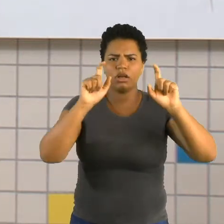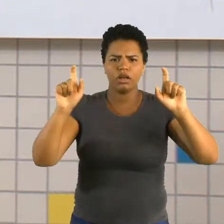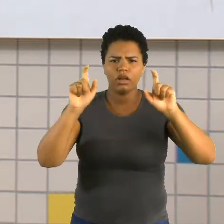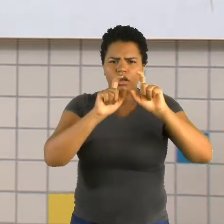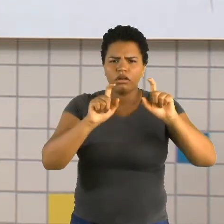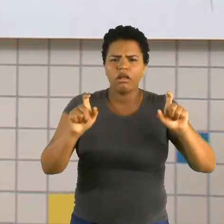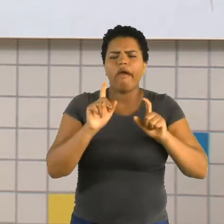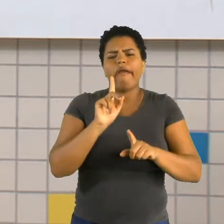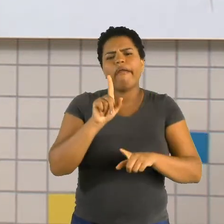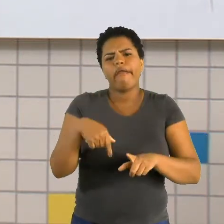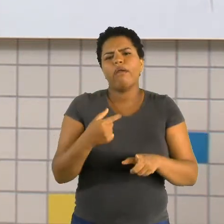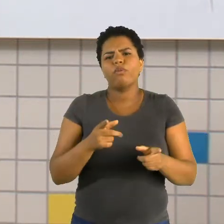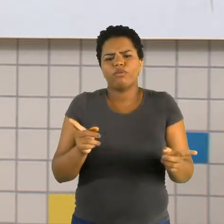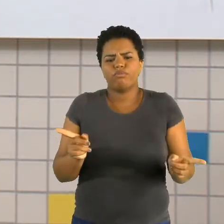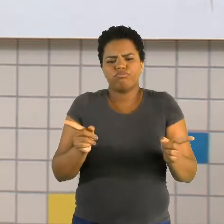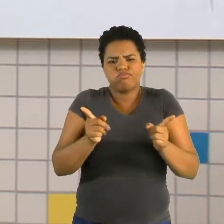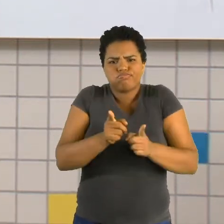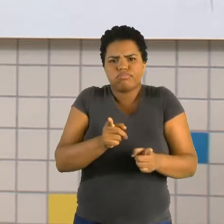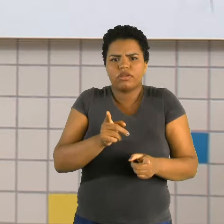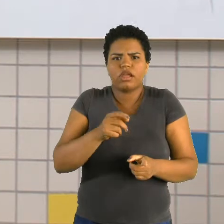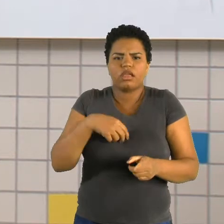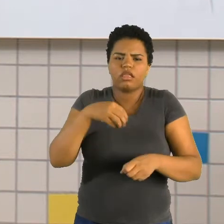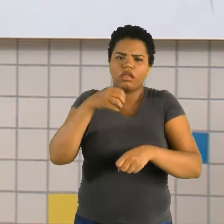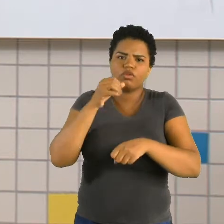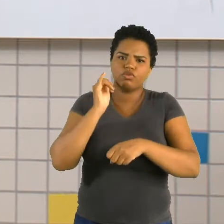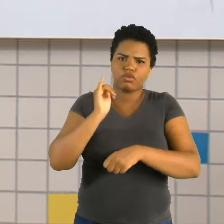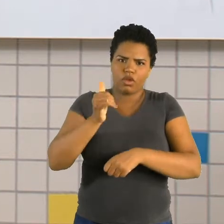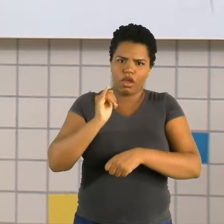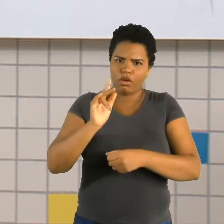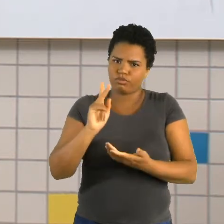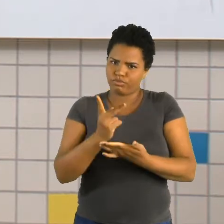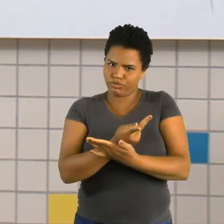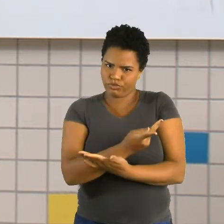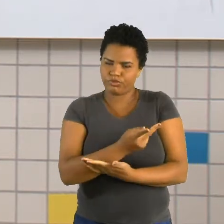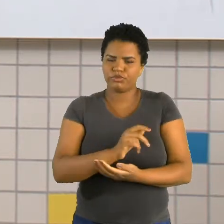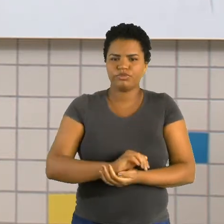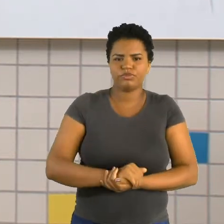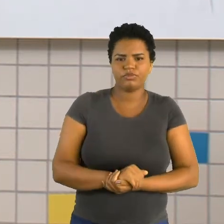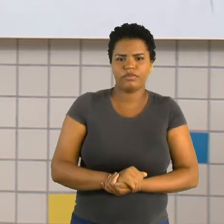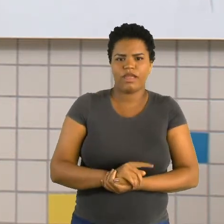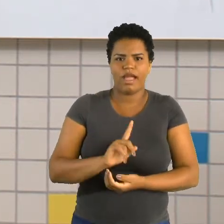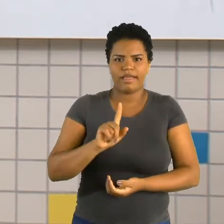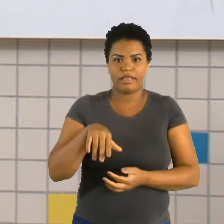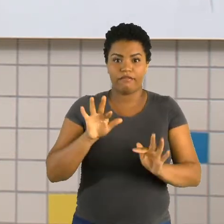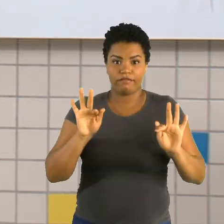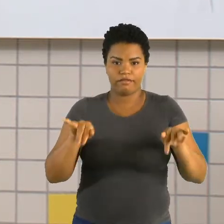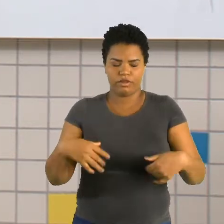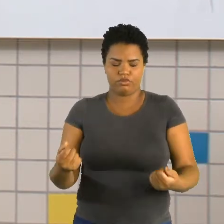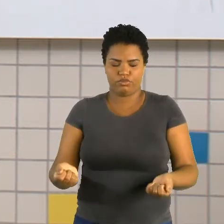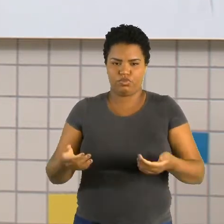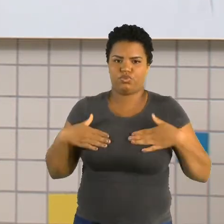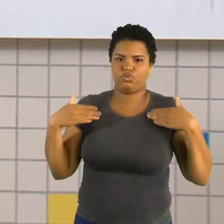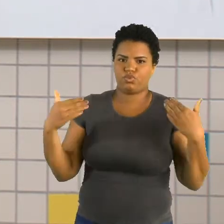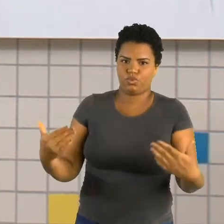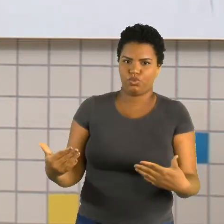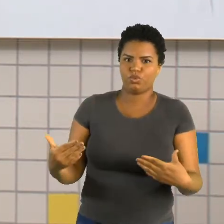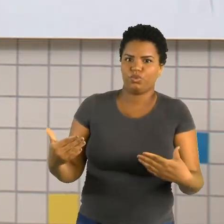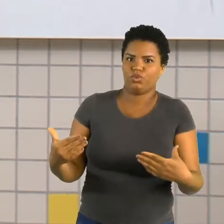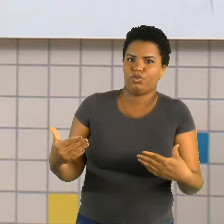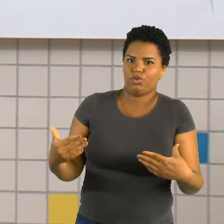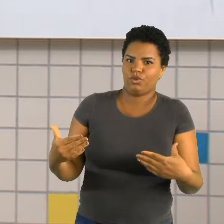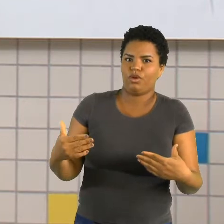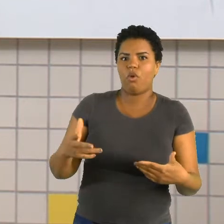de quadros que narram um fato. Tem um final inesperado e surpreendente, como ocorre nas